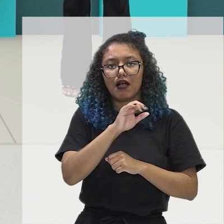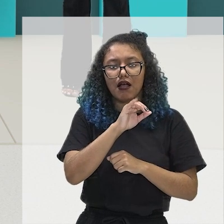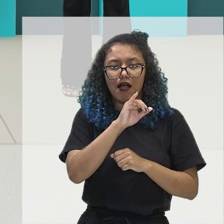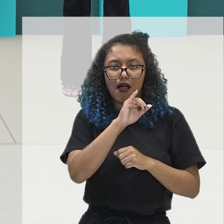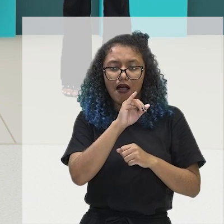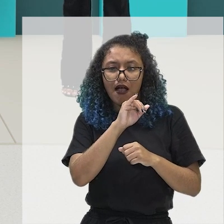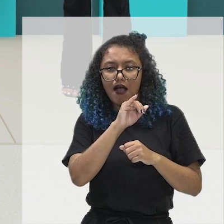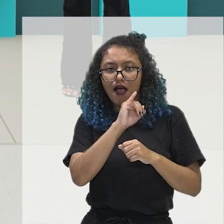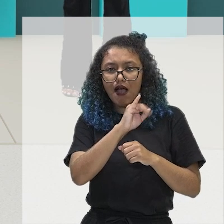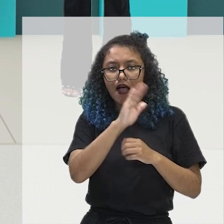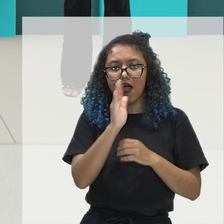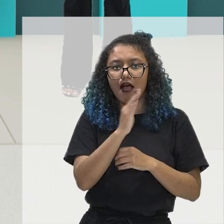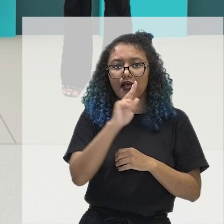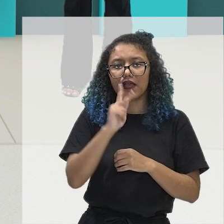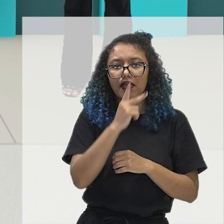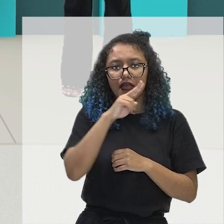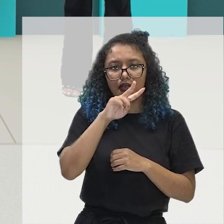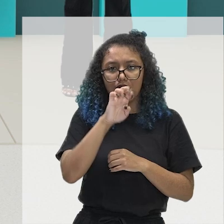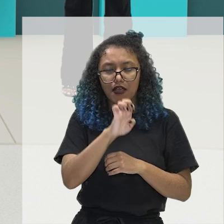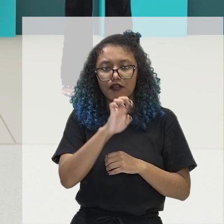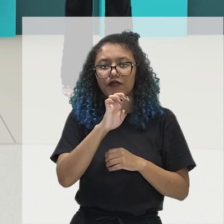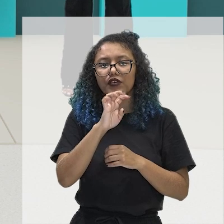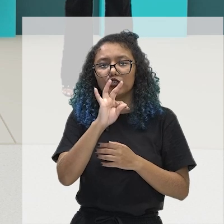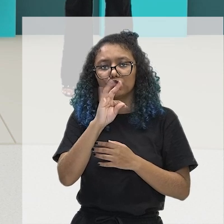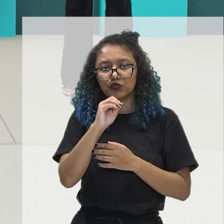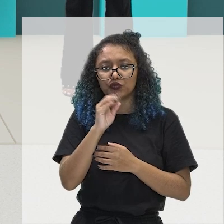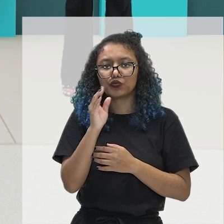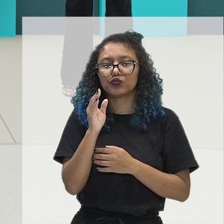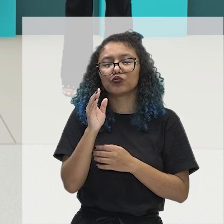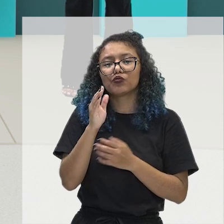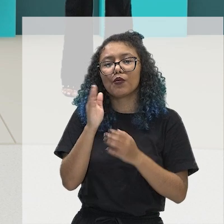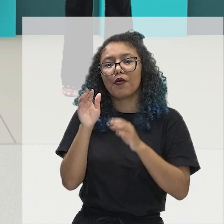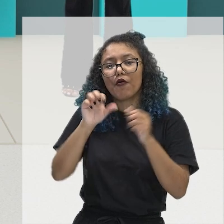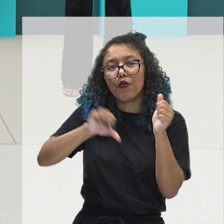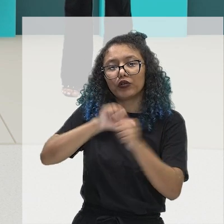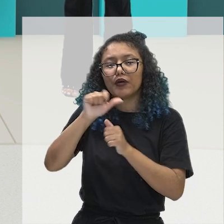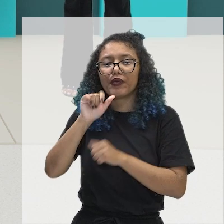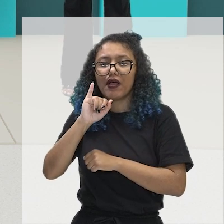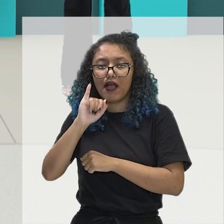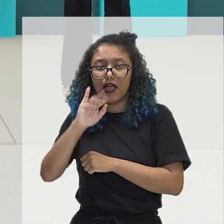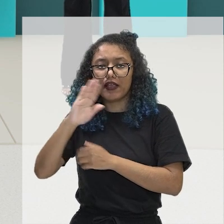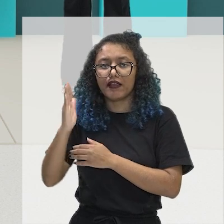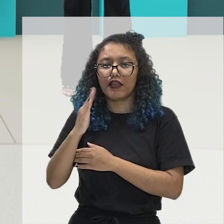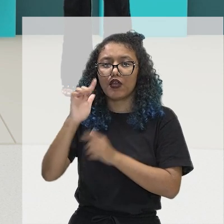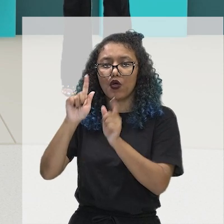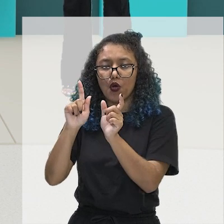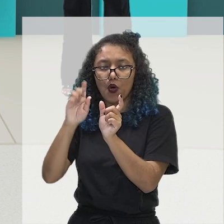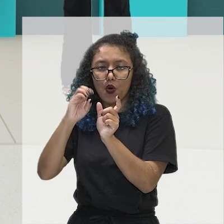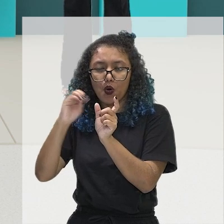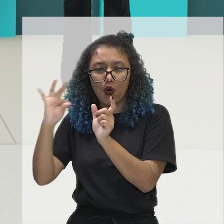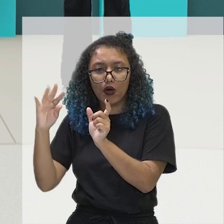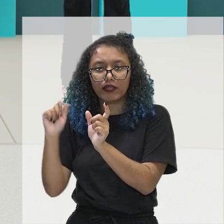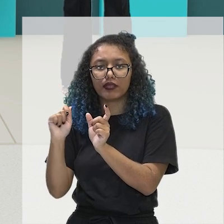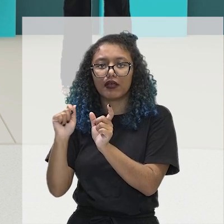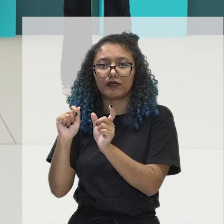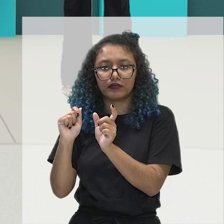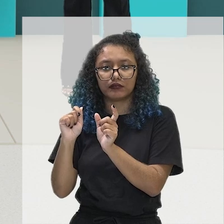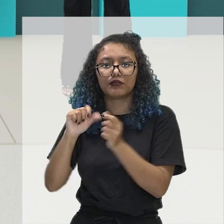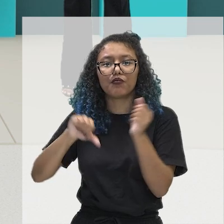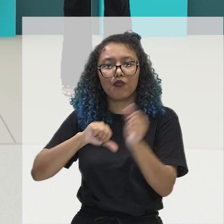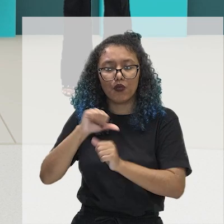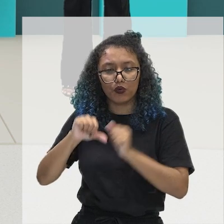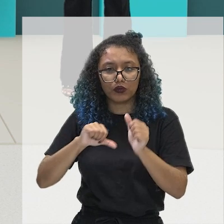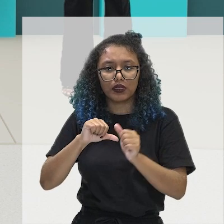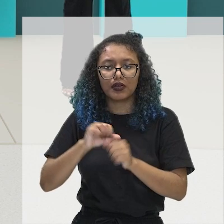go por I gotta go. I gotta go. Olha só como juntou, né? Na verdade, isso aí mudou a